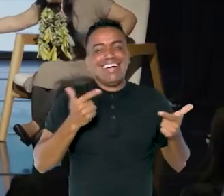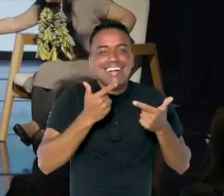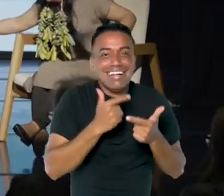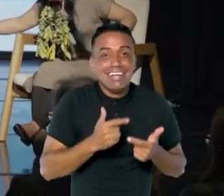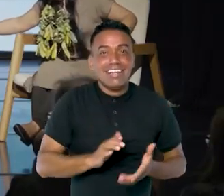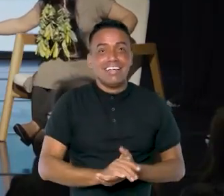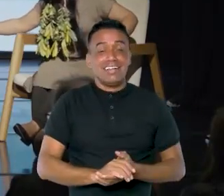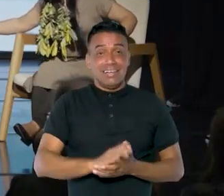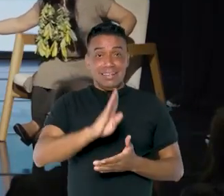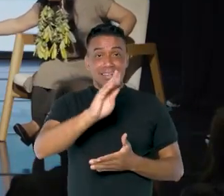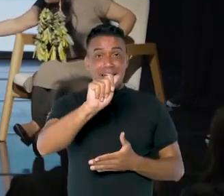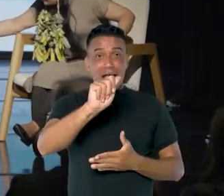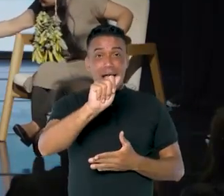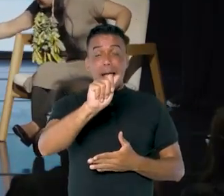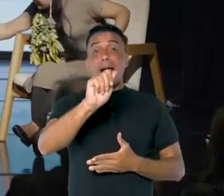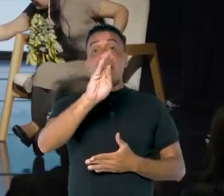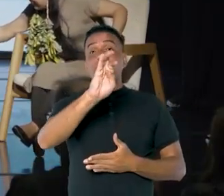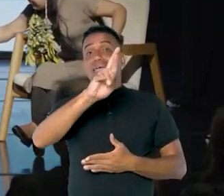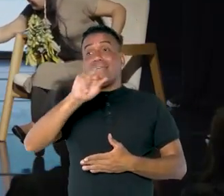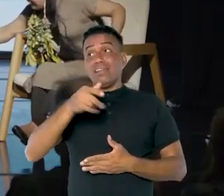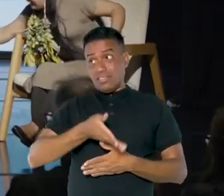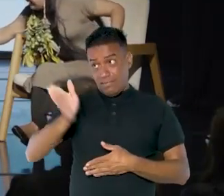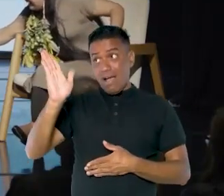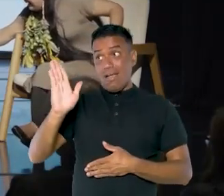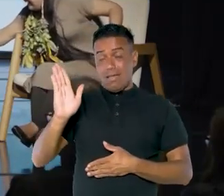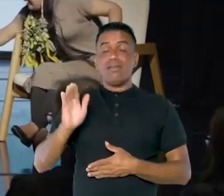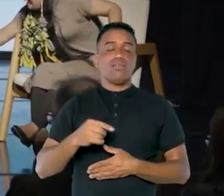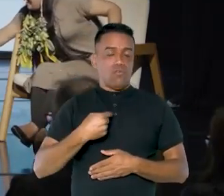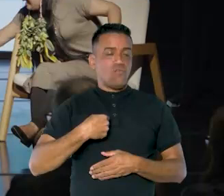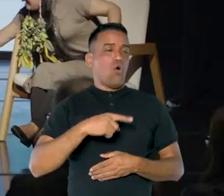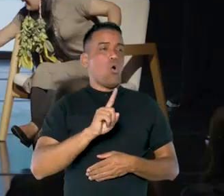Você vai para Belém, Gabeira? Você vai para Belém?